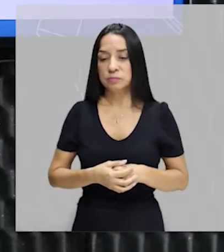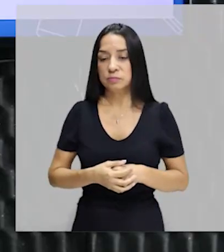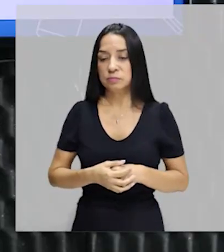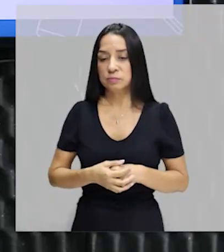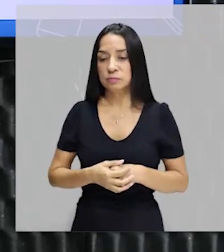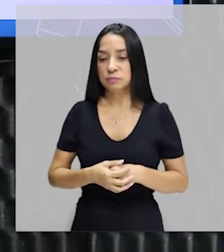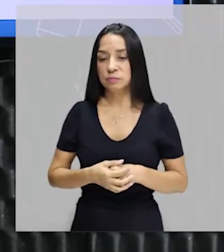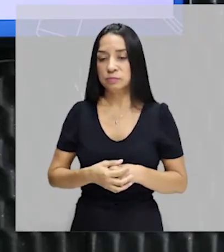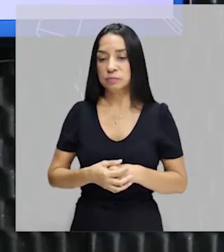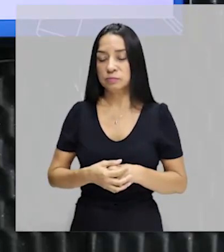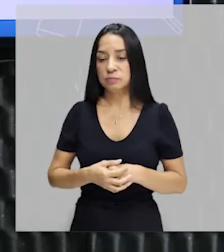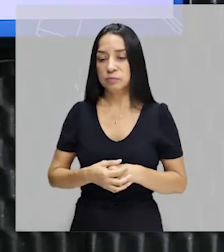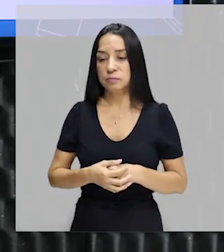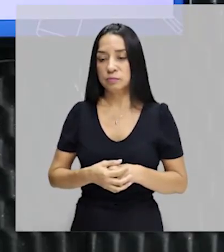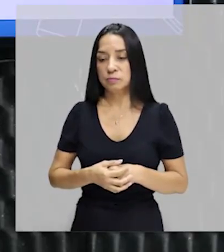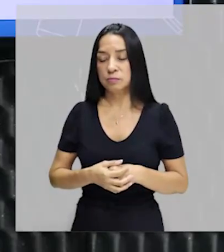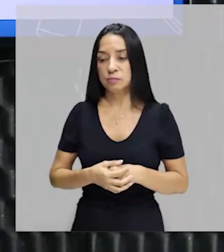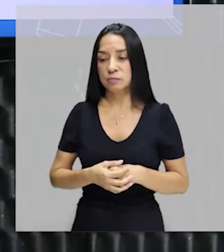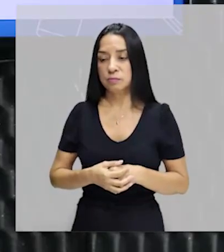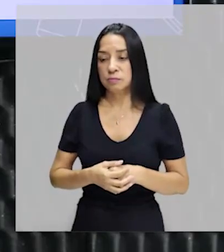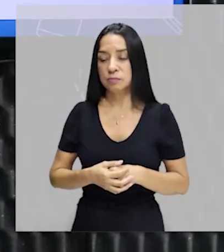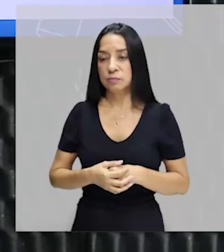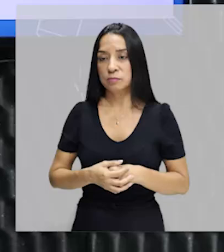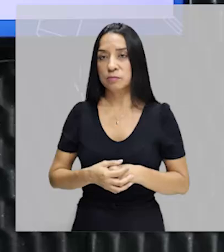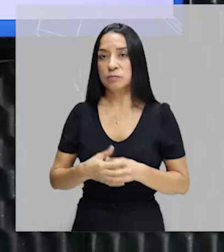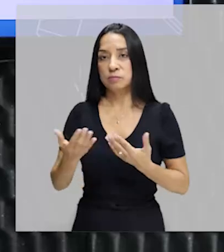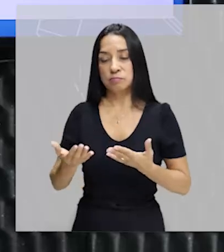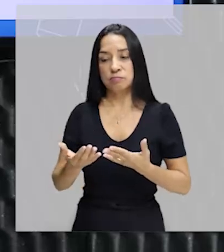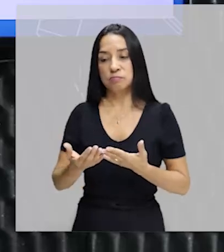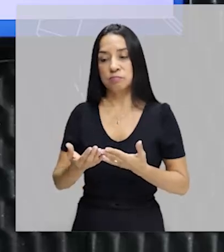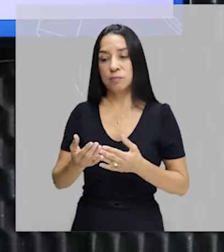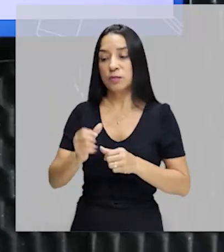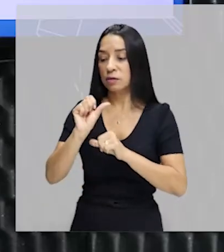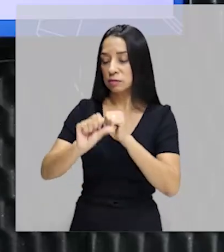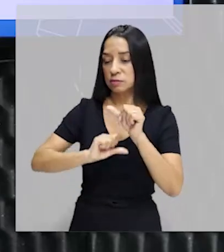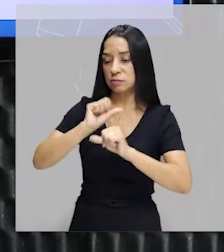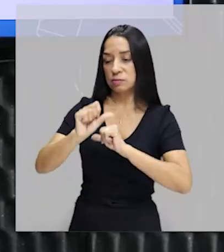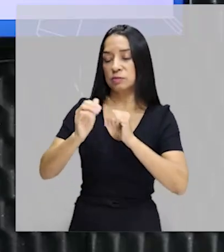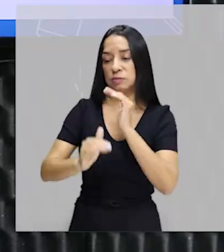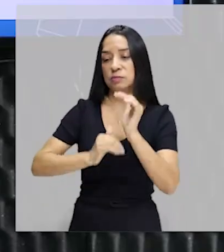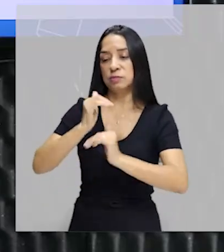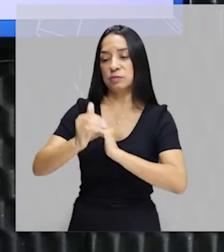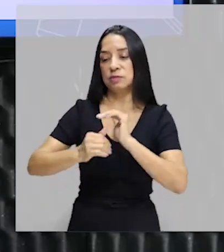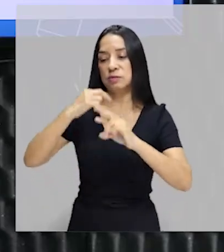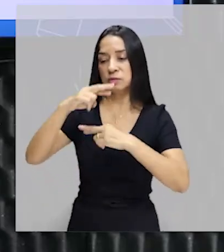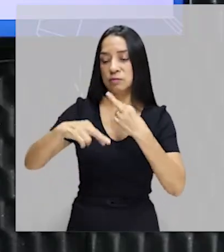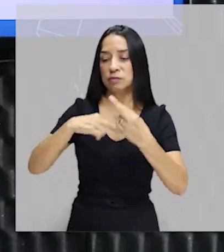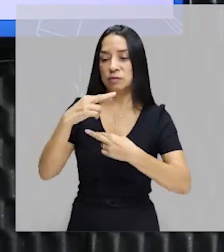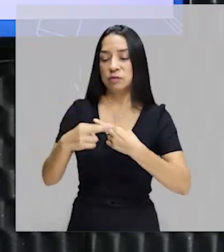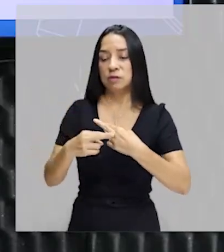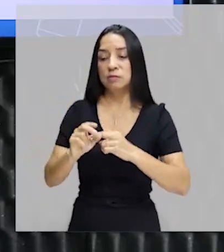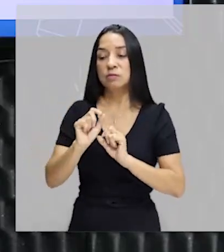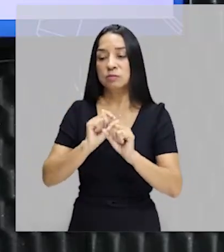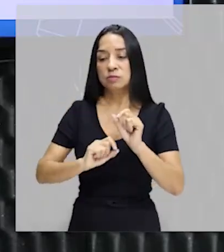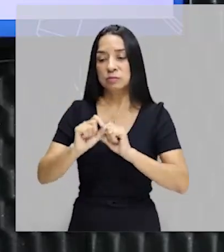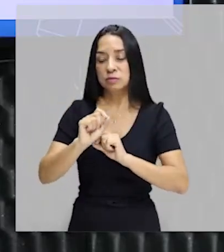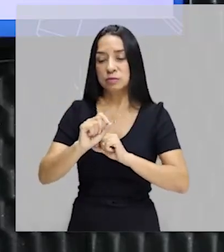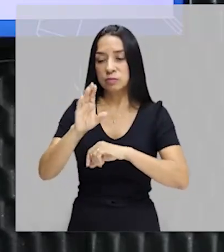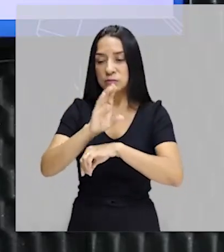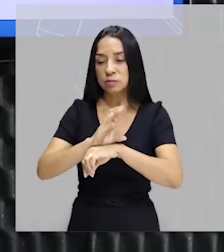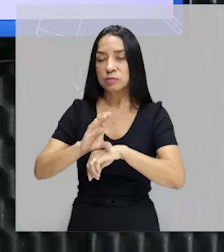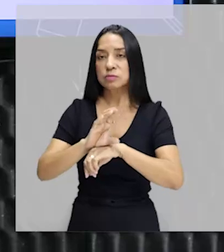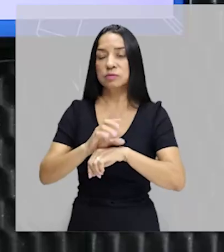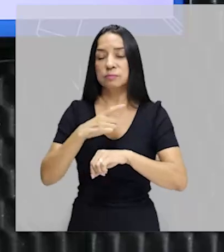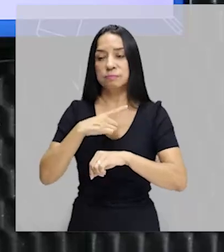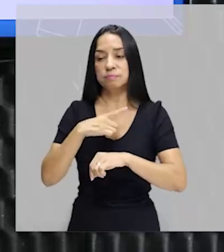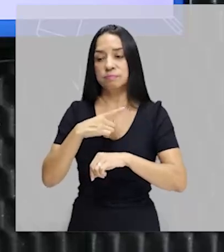derrubou a ditadura oligárquica no México. Então, o desdobramento desse processo revolucionário foi justamente o quê? Uma Constituição que